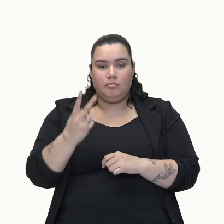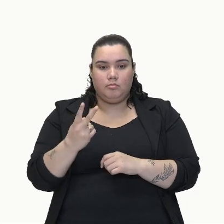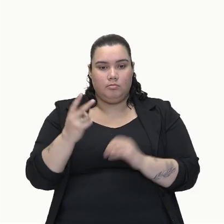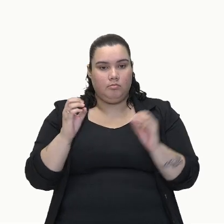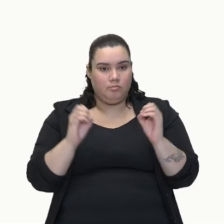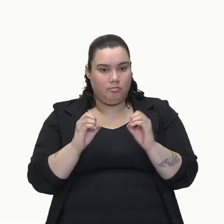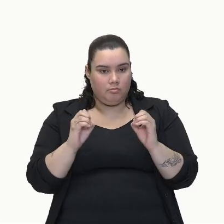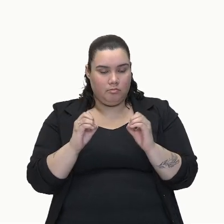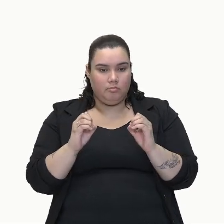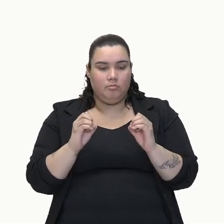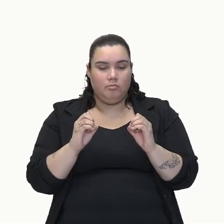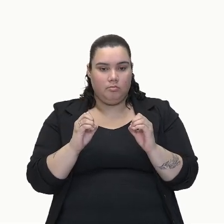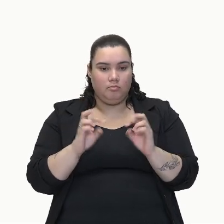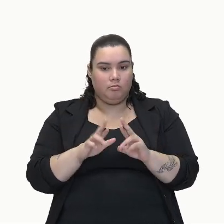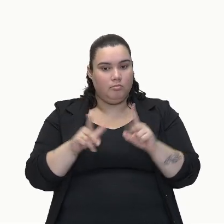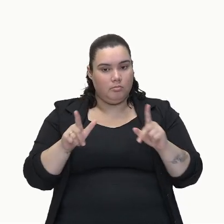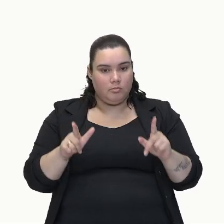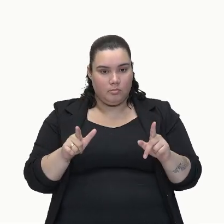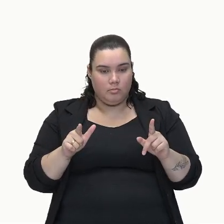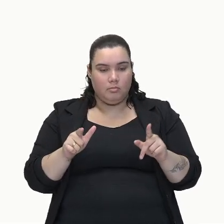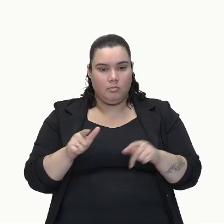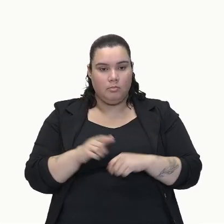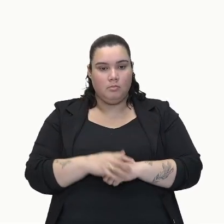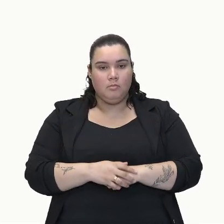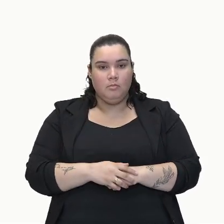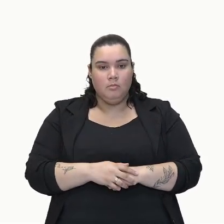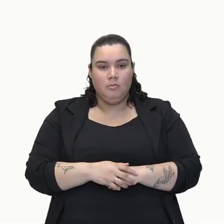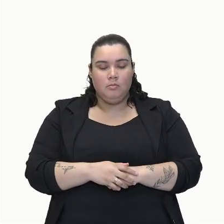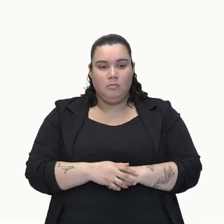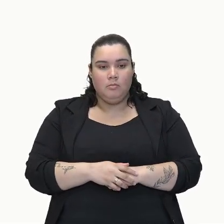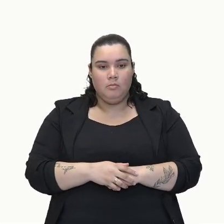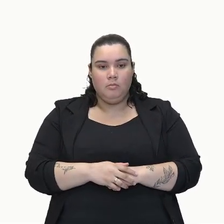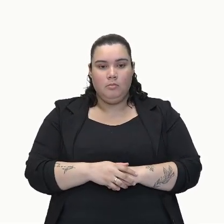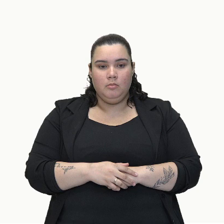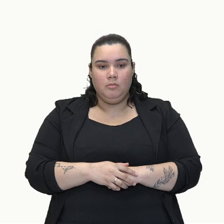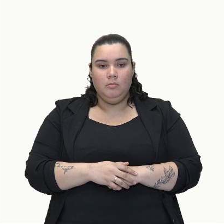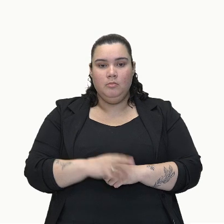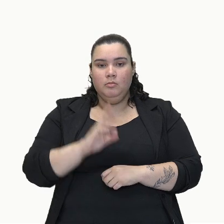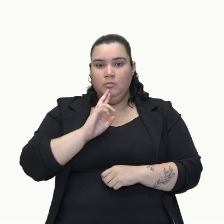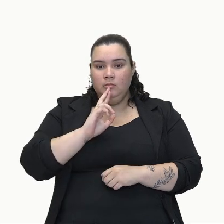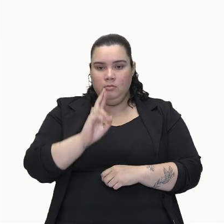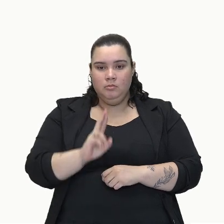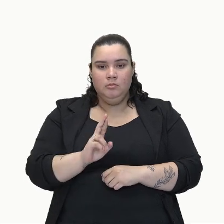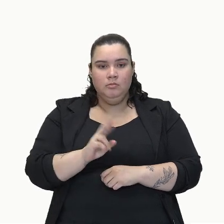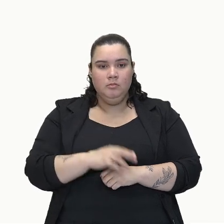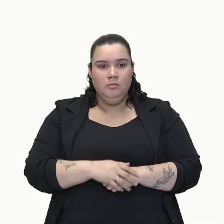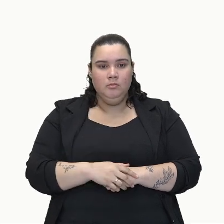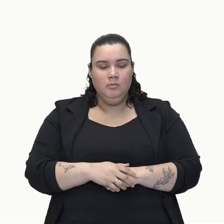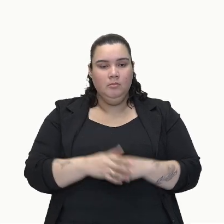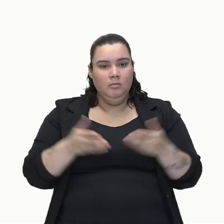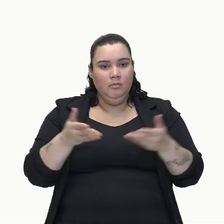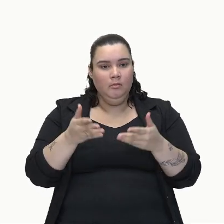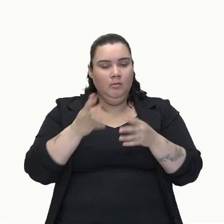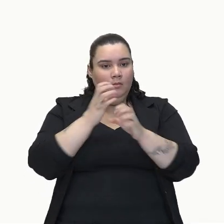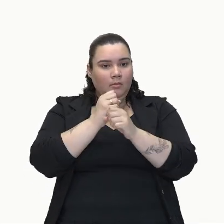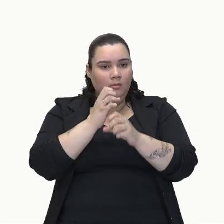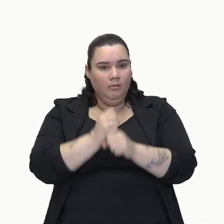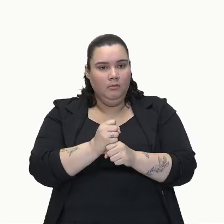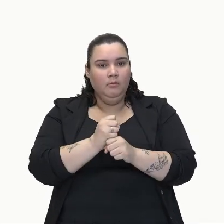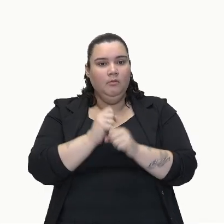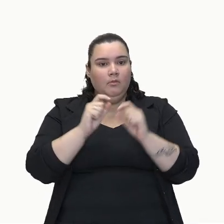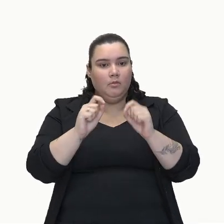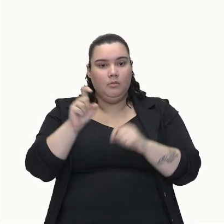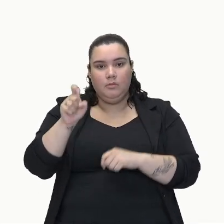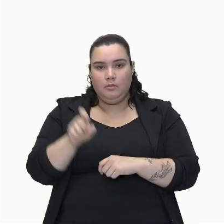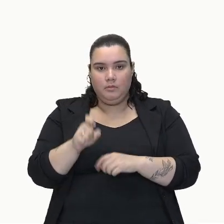zeros diferentes na nossa solução. Agora, a gente vai calcular o valor de